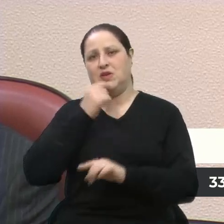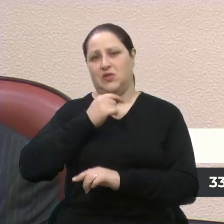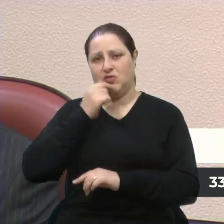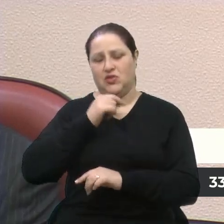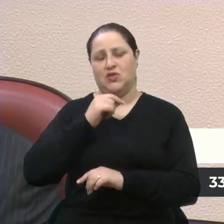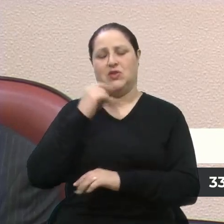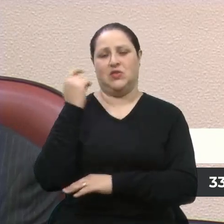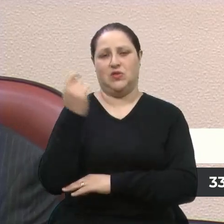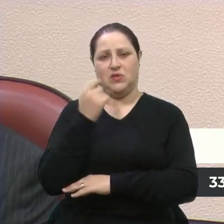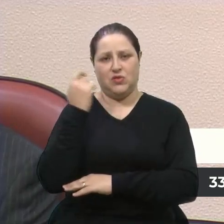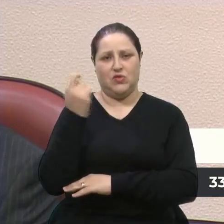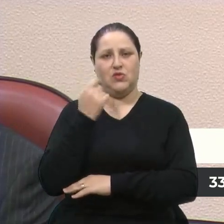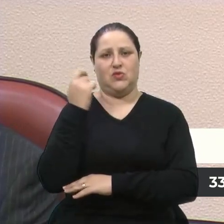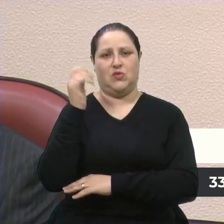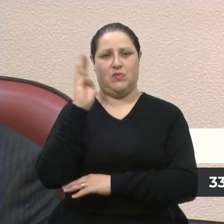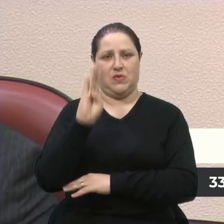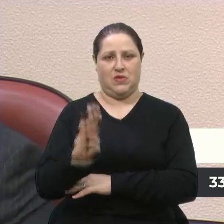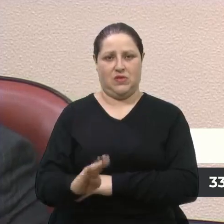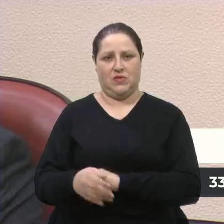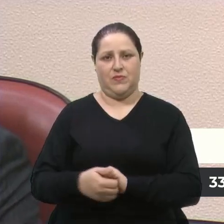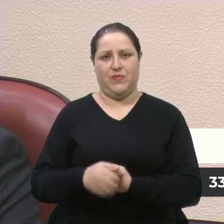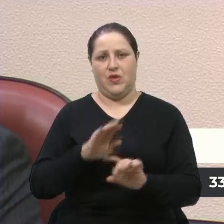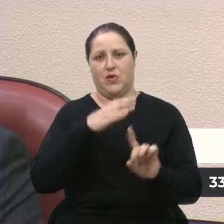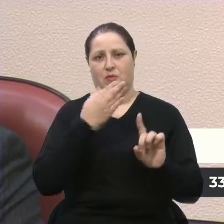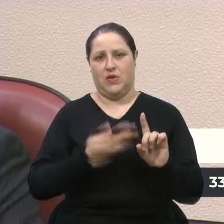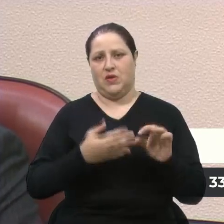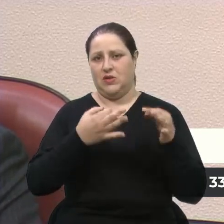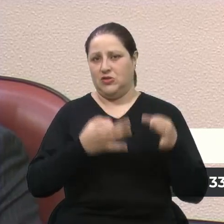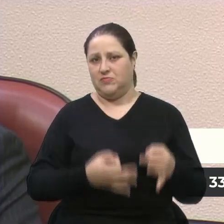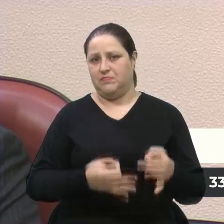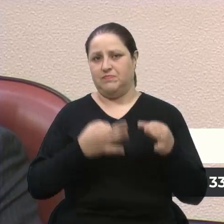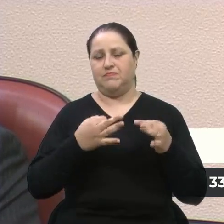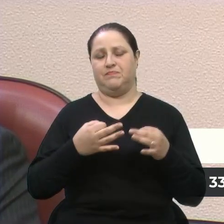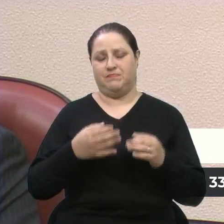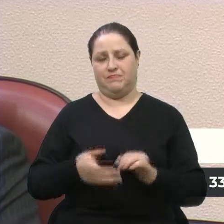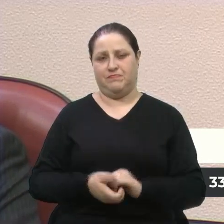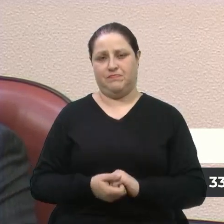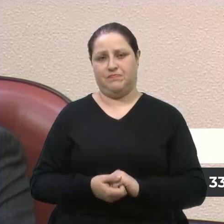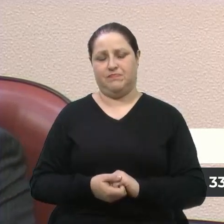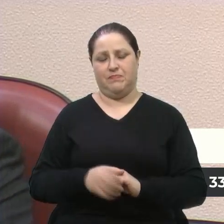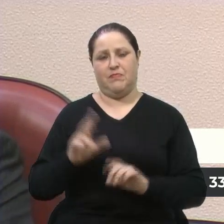Estado e o Brasil. Então, uma homenagem justa, digna e